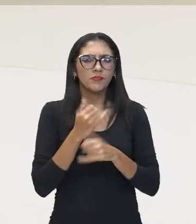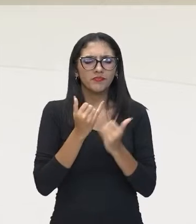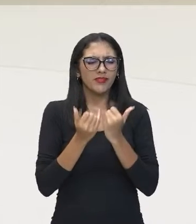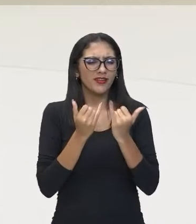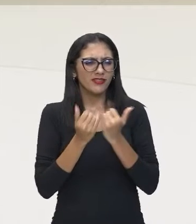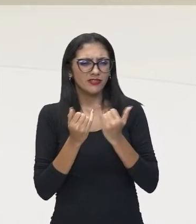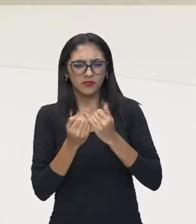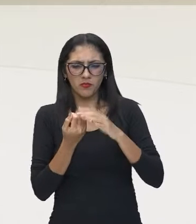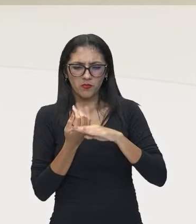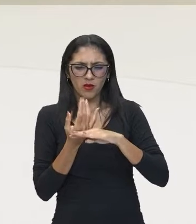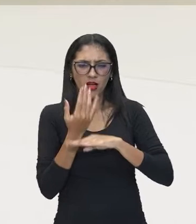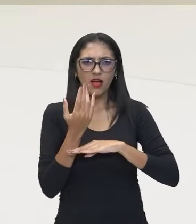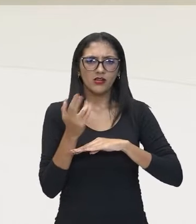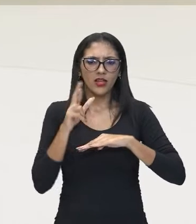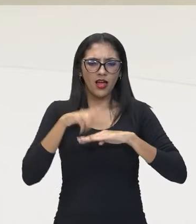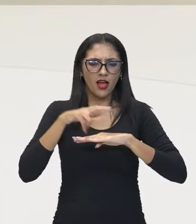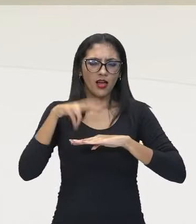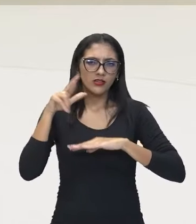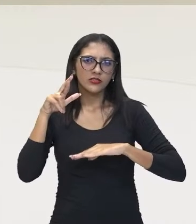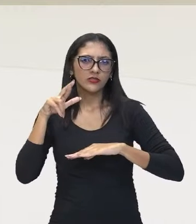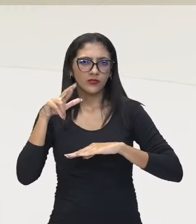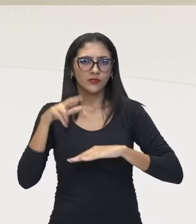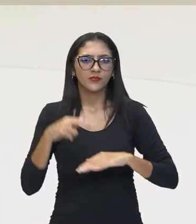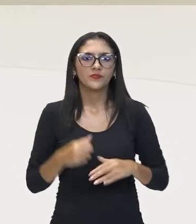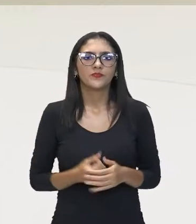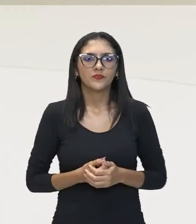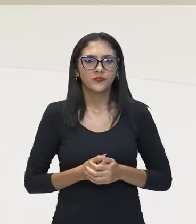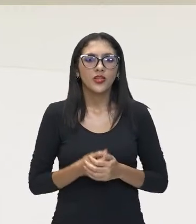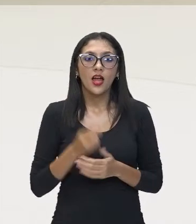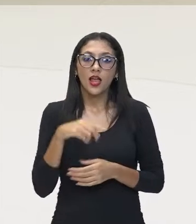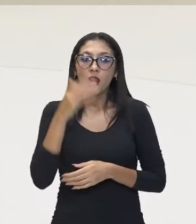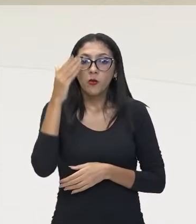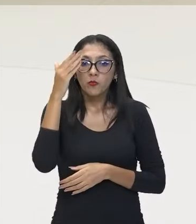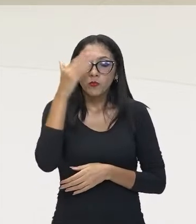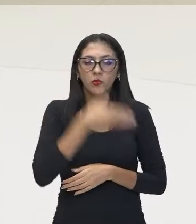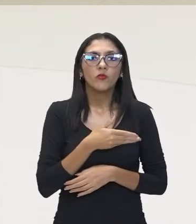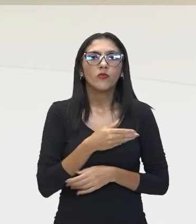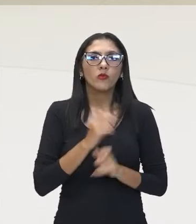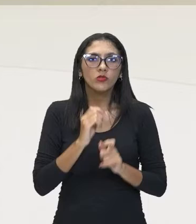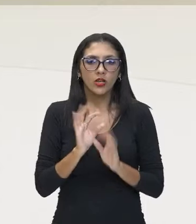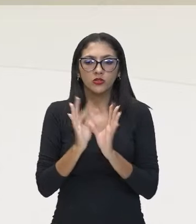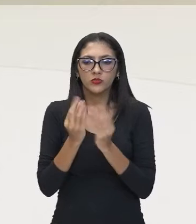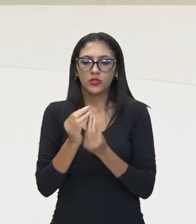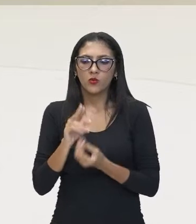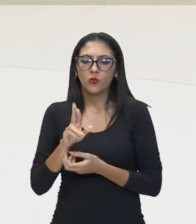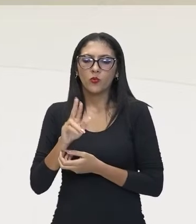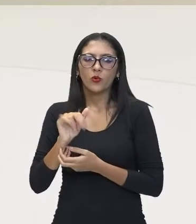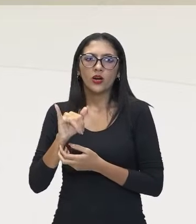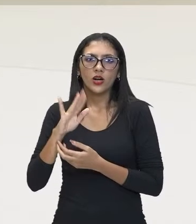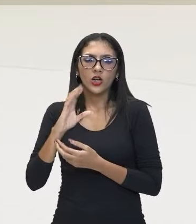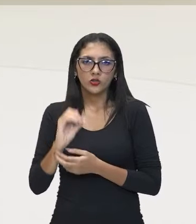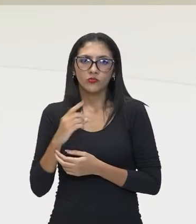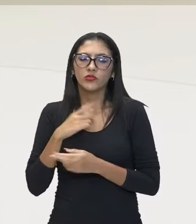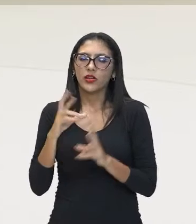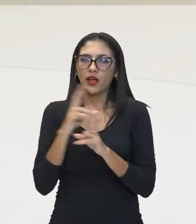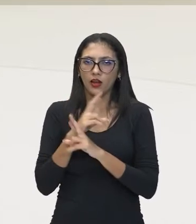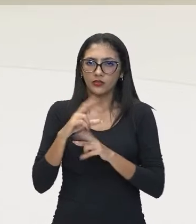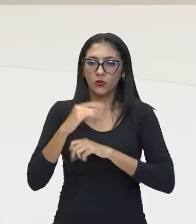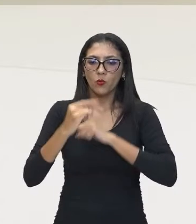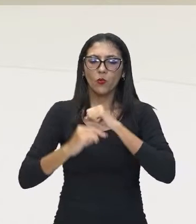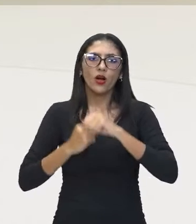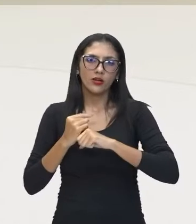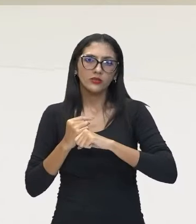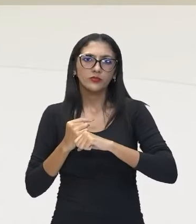aos sais de urânio. Ela foi que afirmou que o urânio era uma propriedade do átomo, né? Então, uma característica, uma